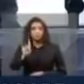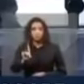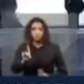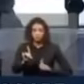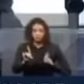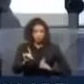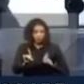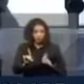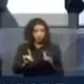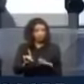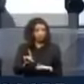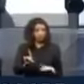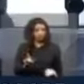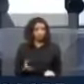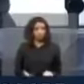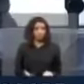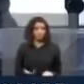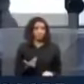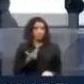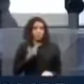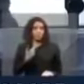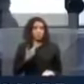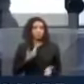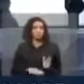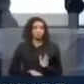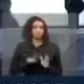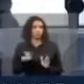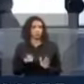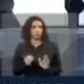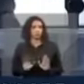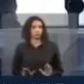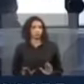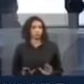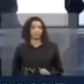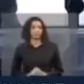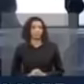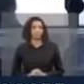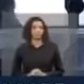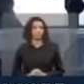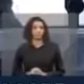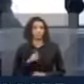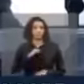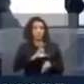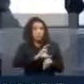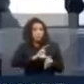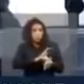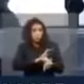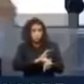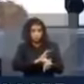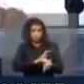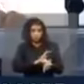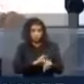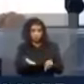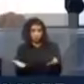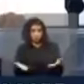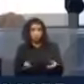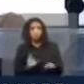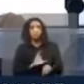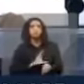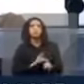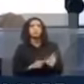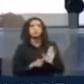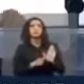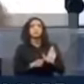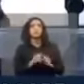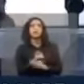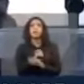não pode e não deve ser violado. Arrebata-se da Carta Magna em vigor a garantia à